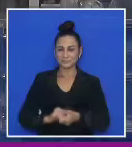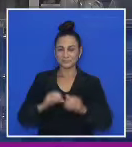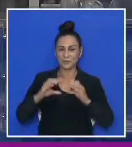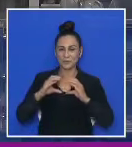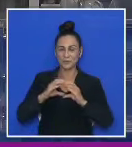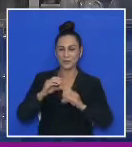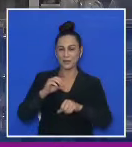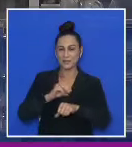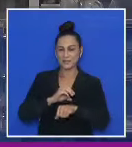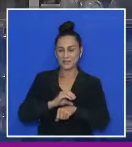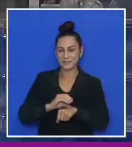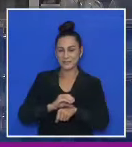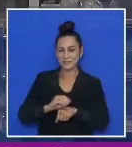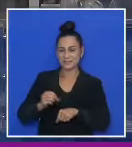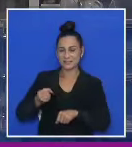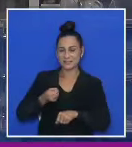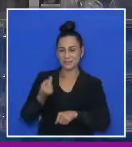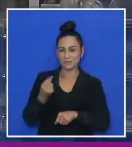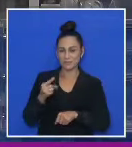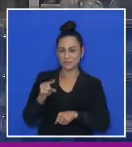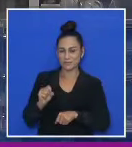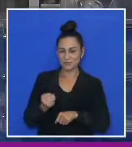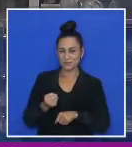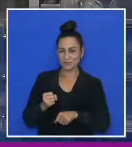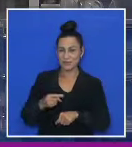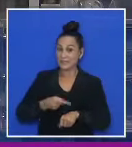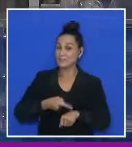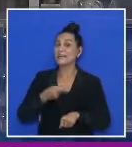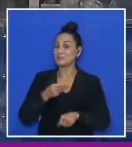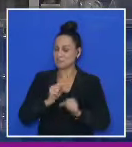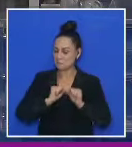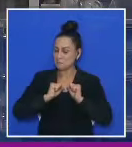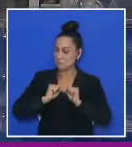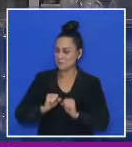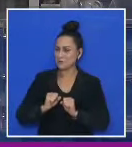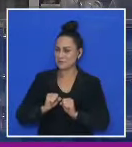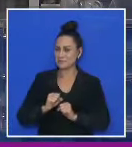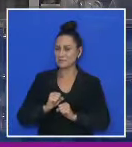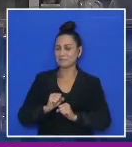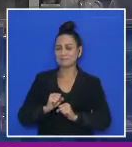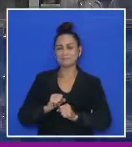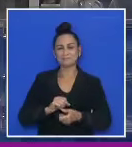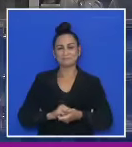Bola cinza número 18. E agora, pode ser ela, hein?